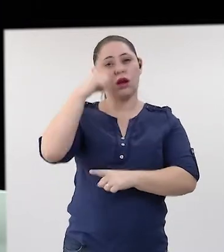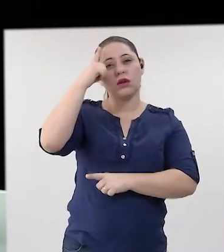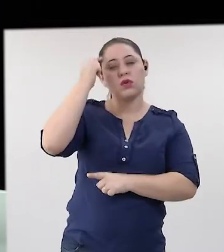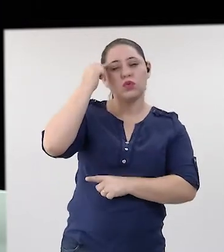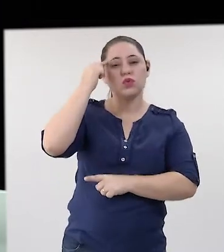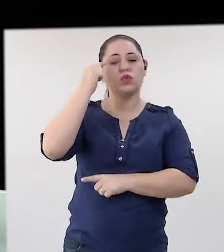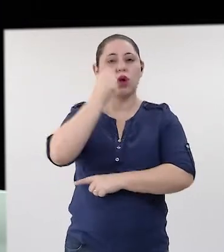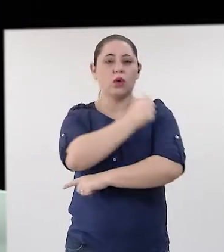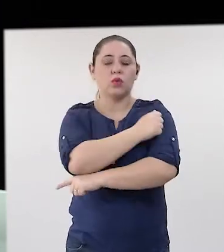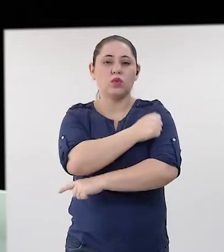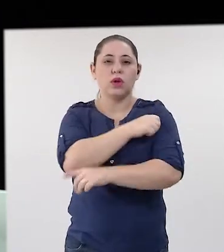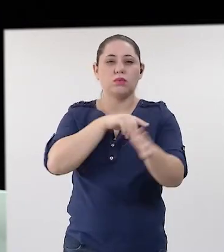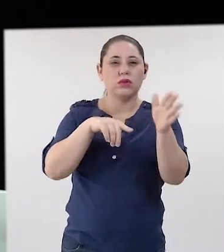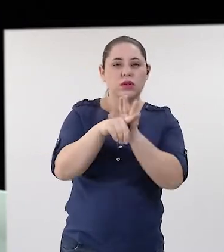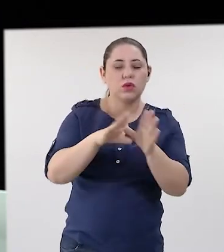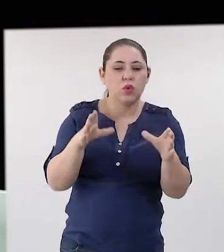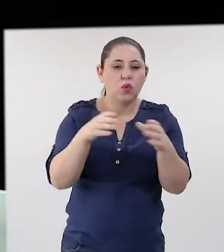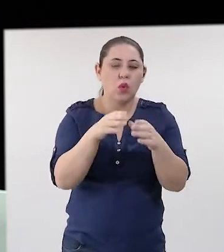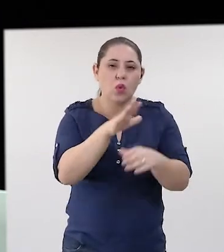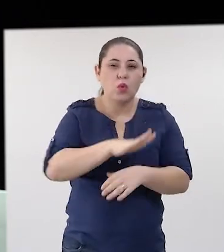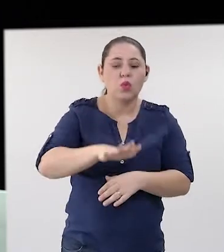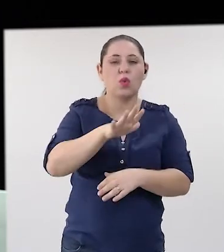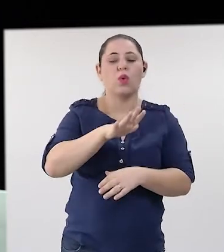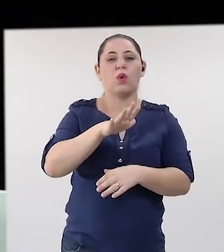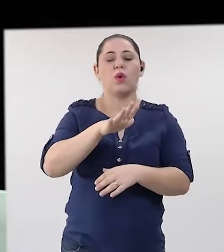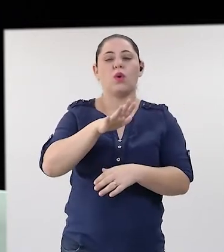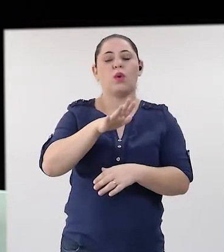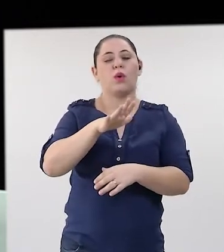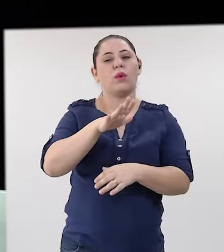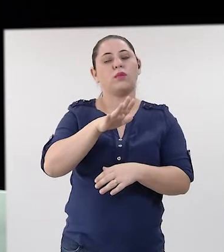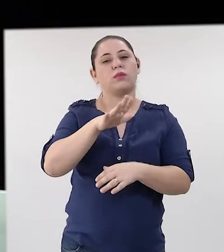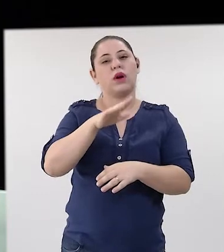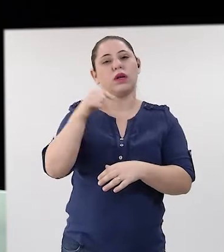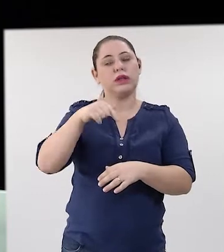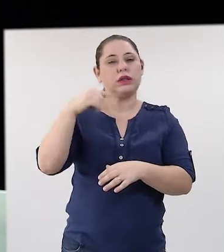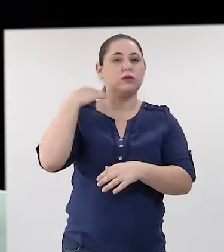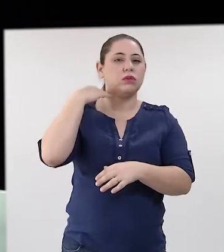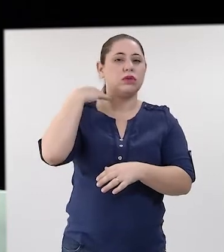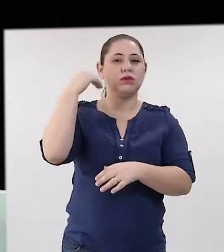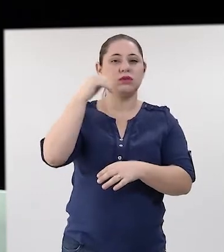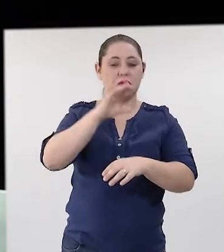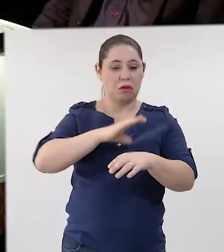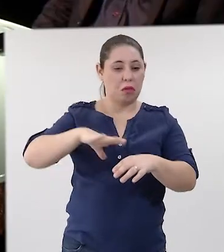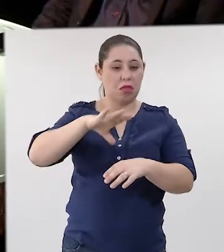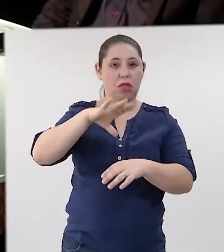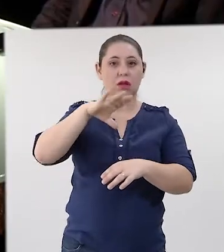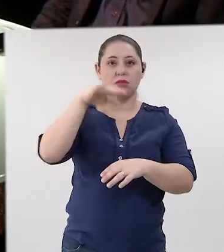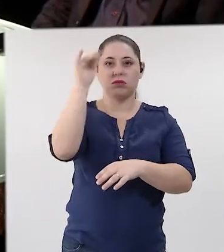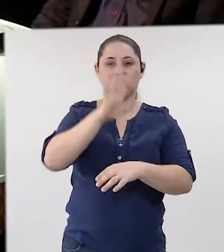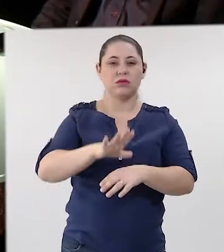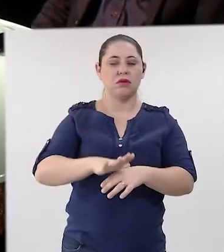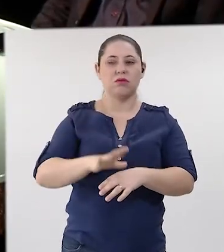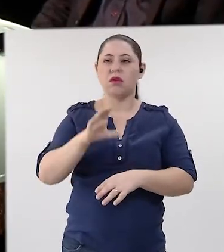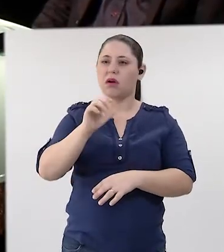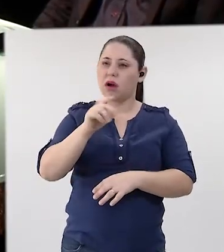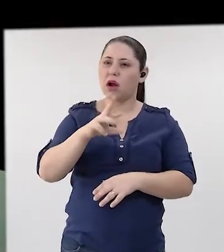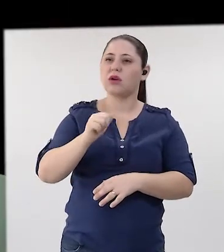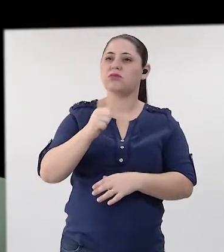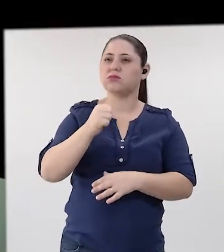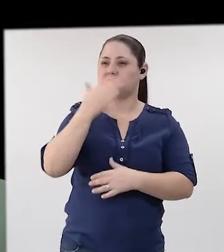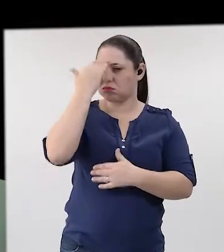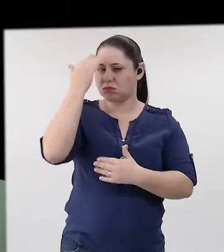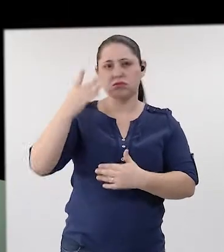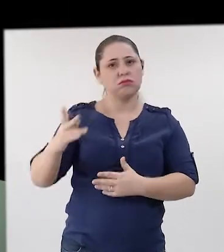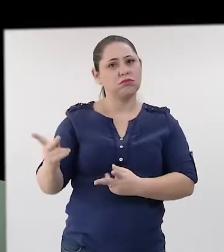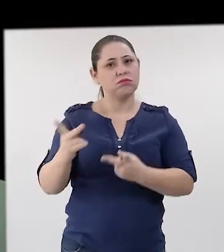além de fazer a graduação, é pesquisador dentro de sua área no Banco Central do Brasil. Nossa, bastante coisa. Carlos, muito obrigado